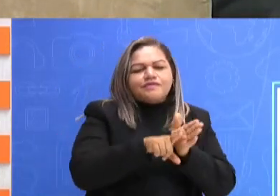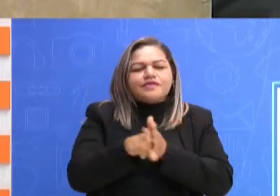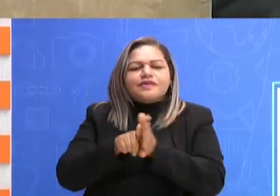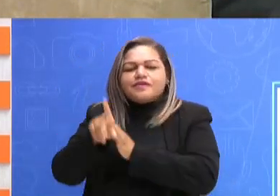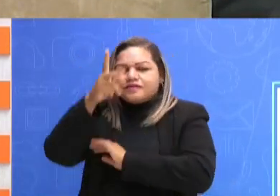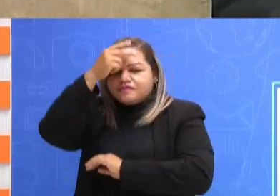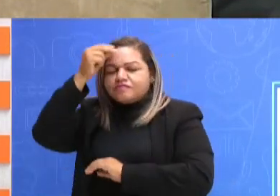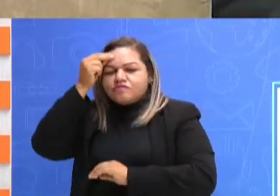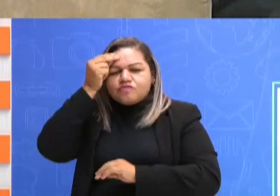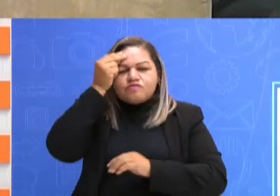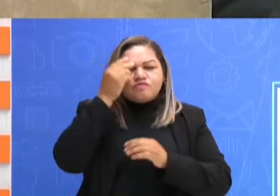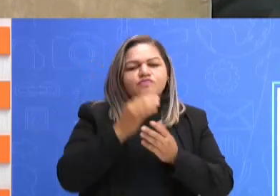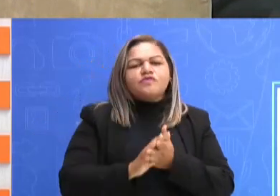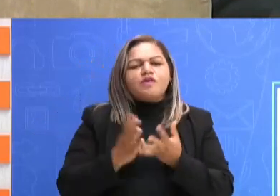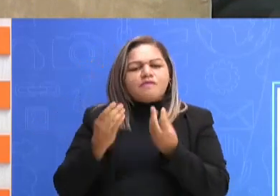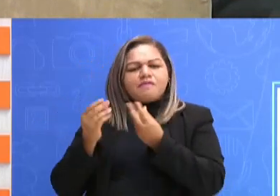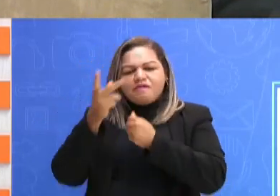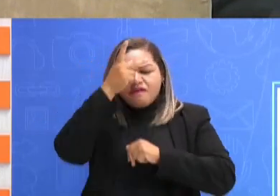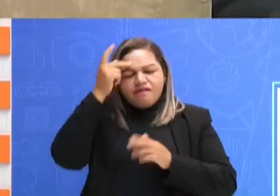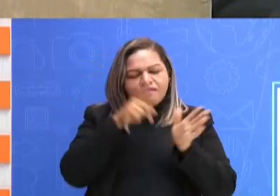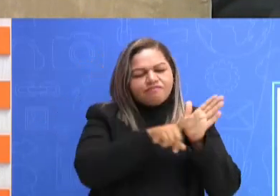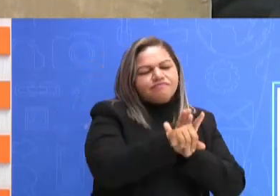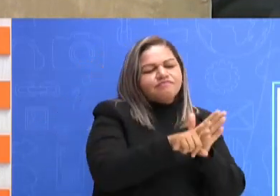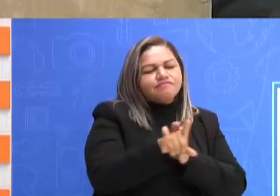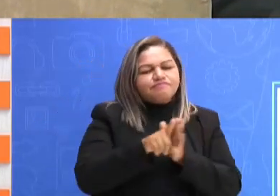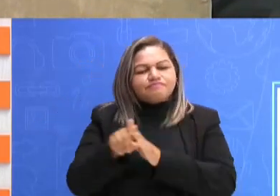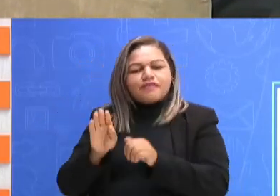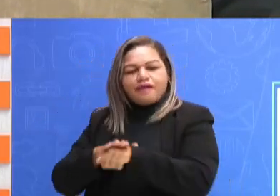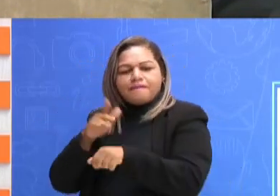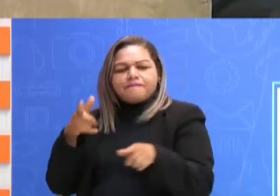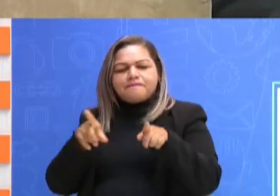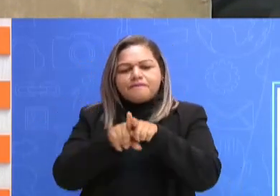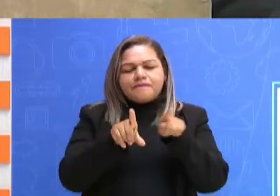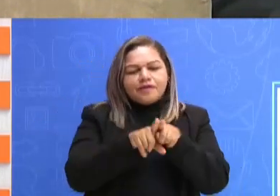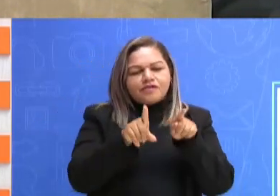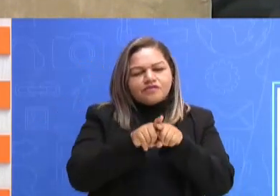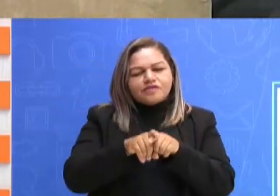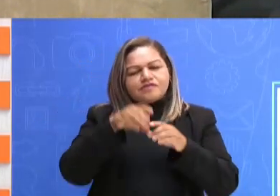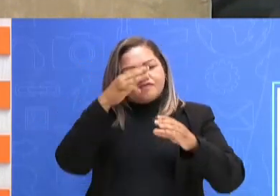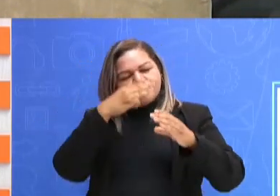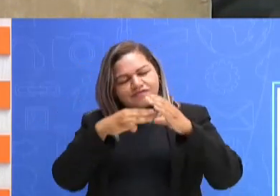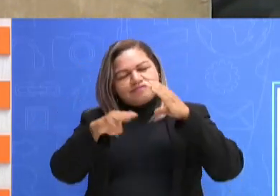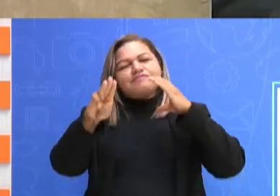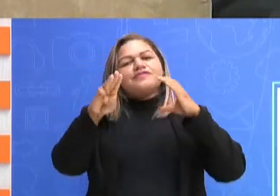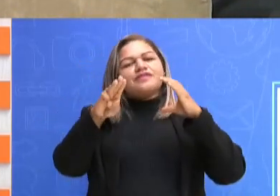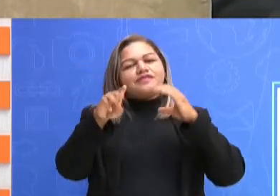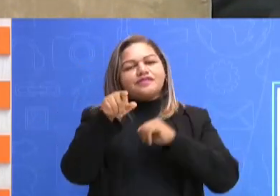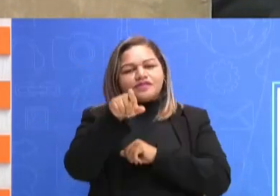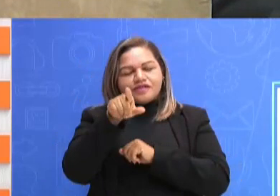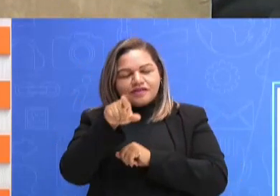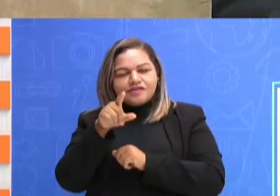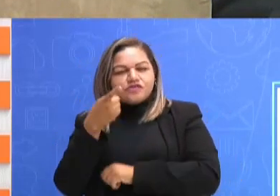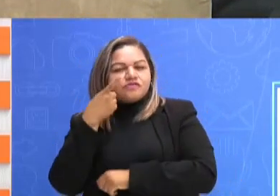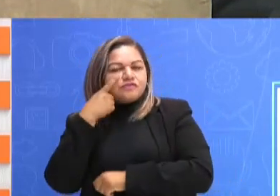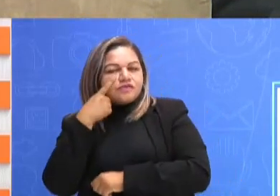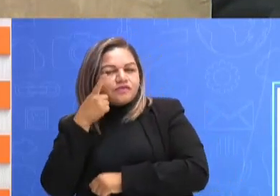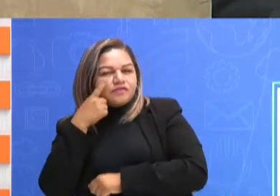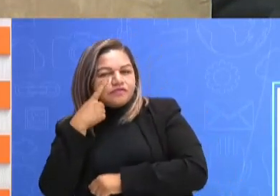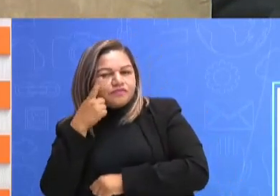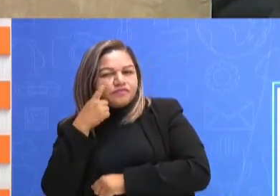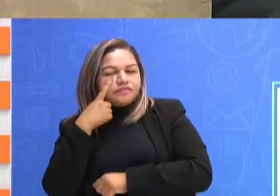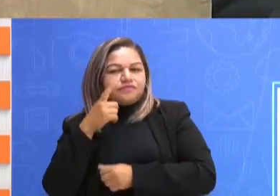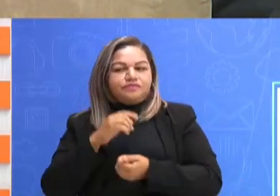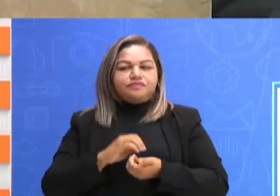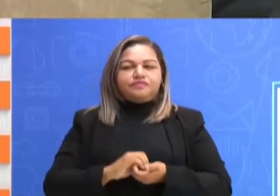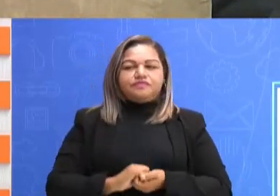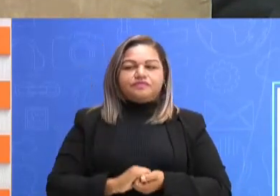prefeito. Muitas pessoas fizeram perguntas aí para você, prefeito, mas também quiseram mandar uma mensagem aí para você. E a gente vai conferir agora aí. Pode botar no ar,